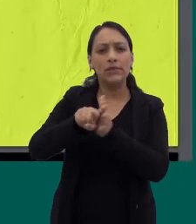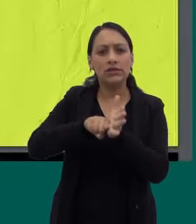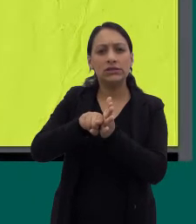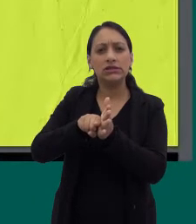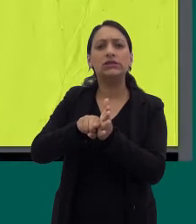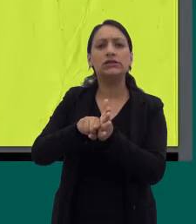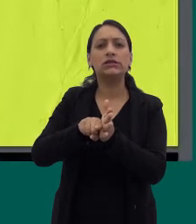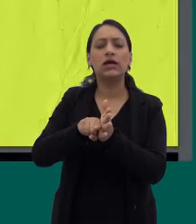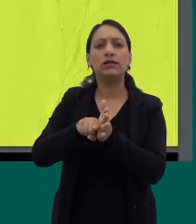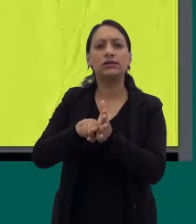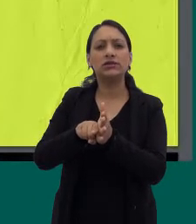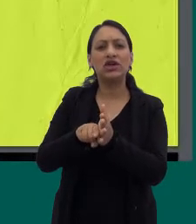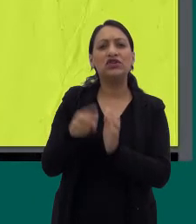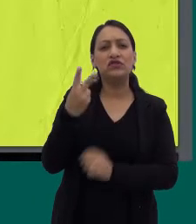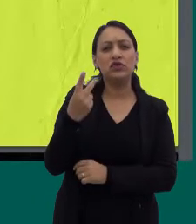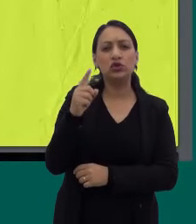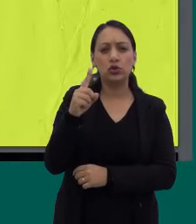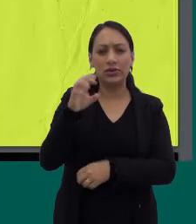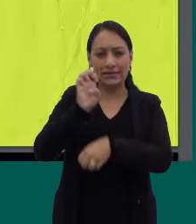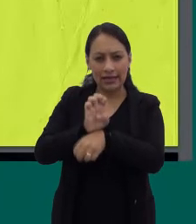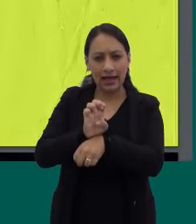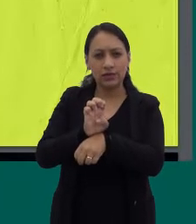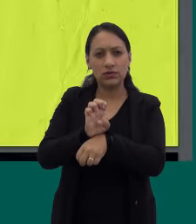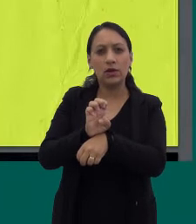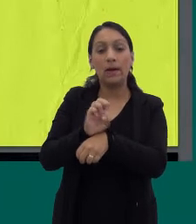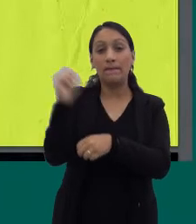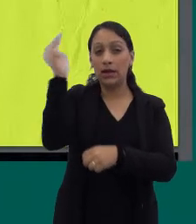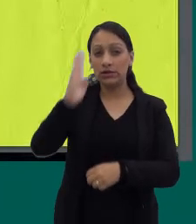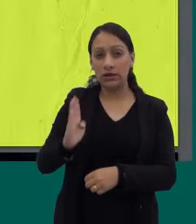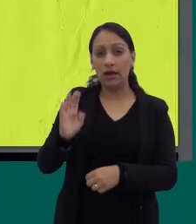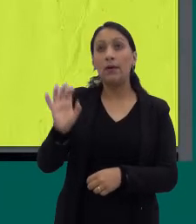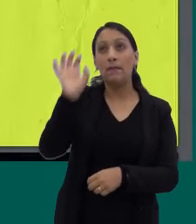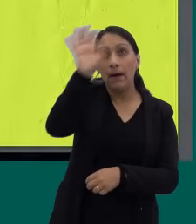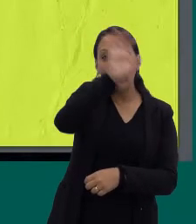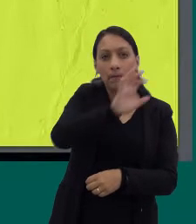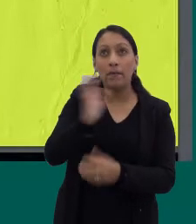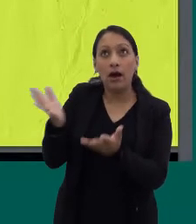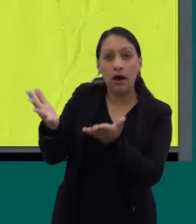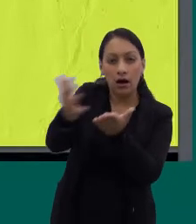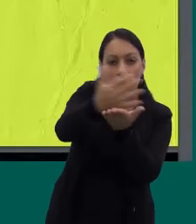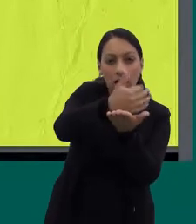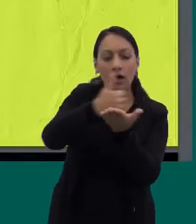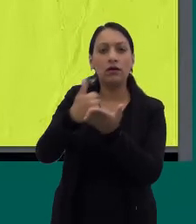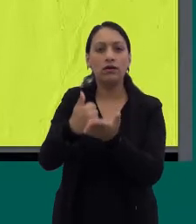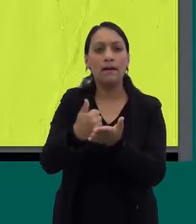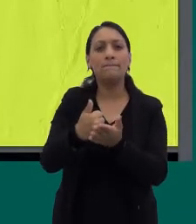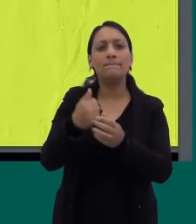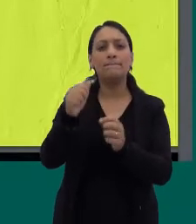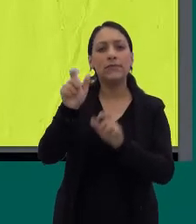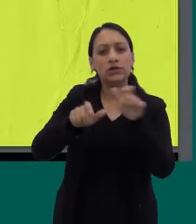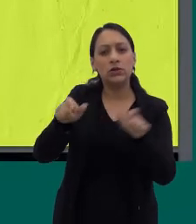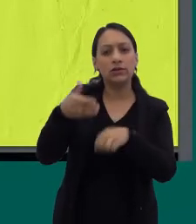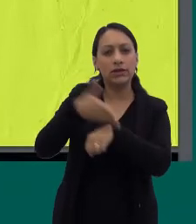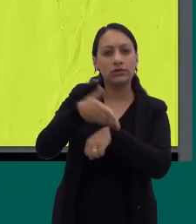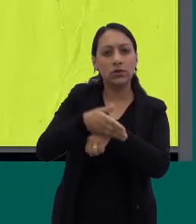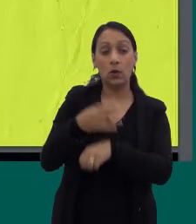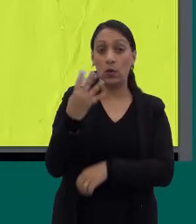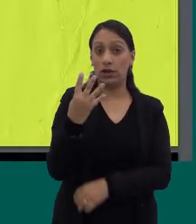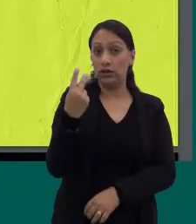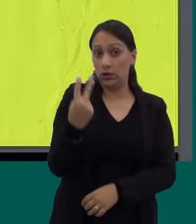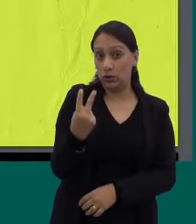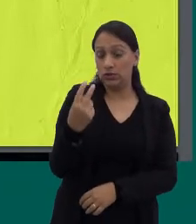com cerca de 1.068 participantes, né, onde, então, 42%